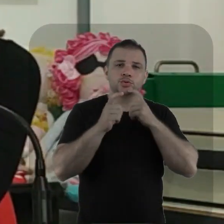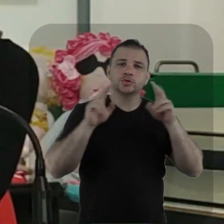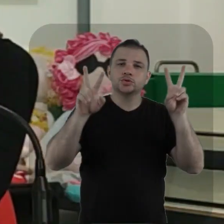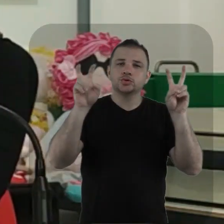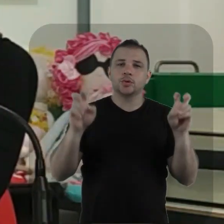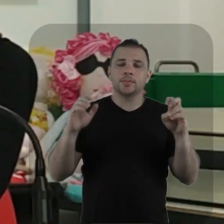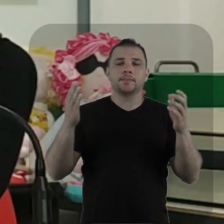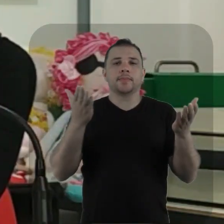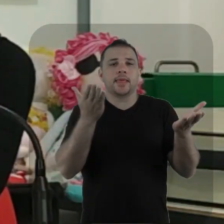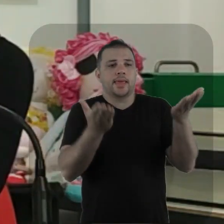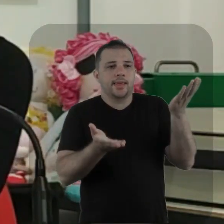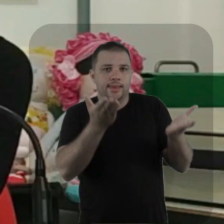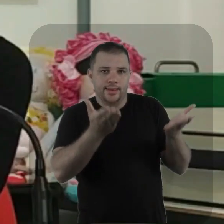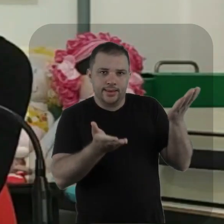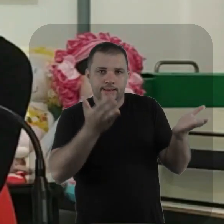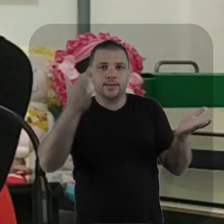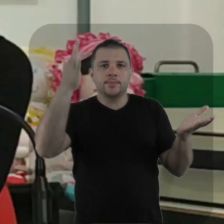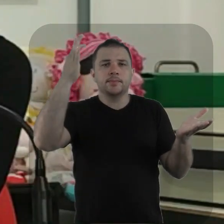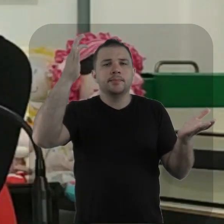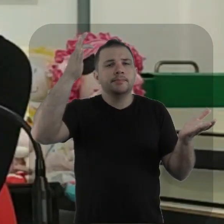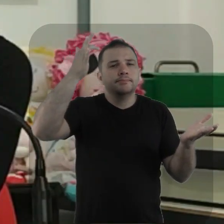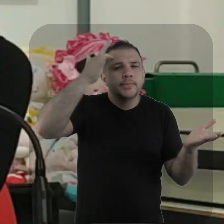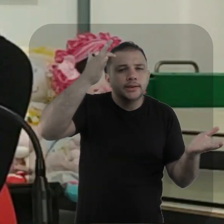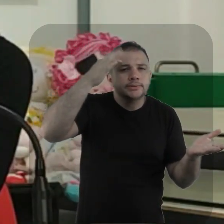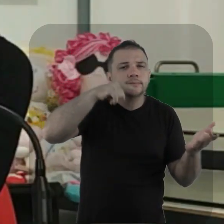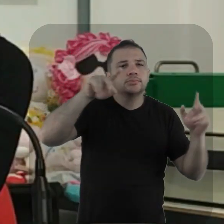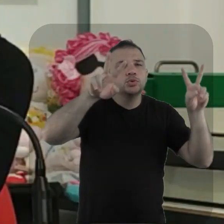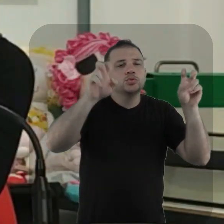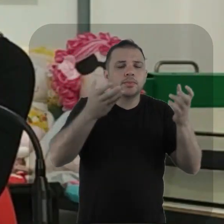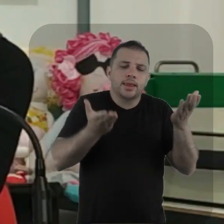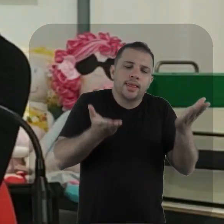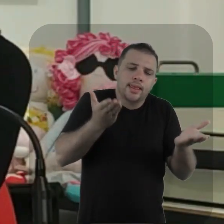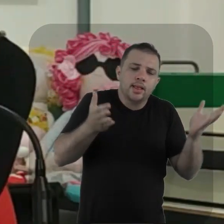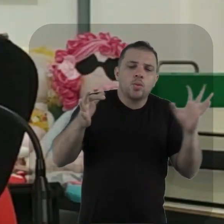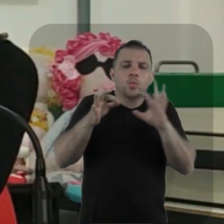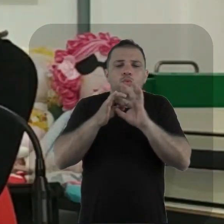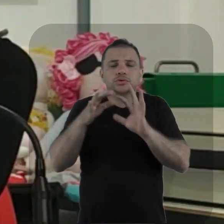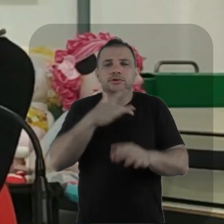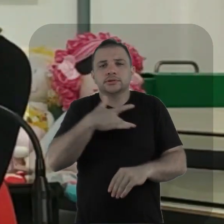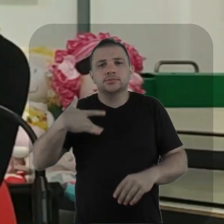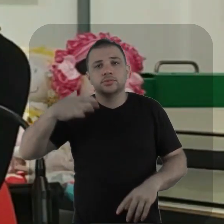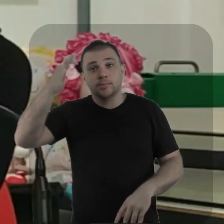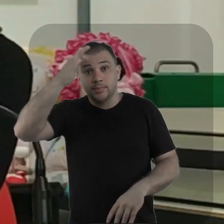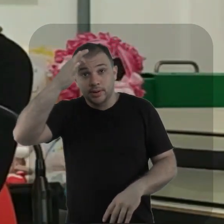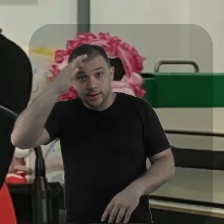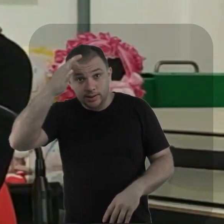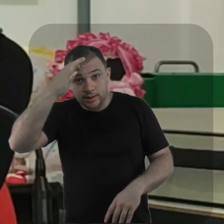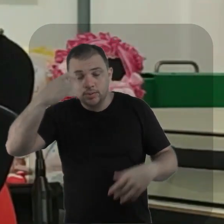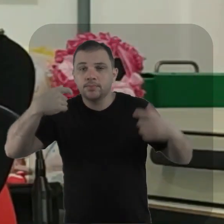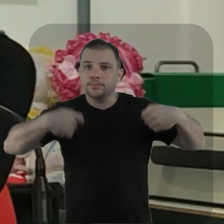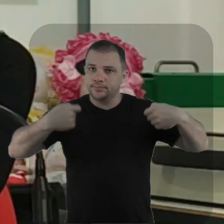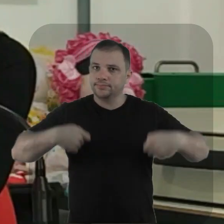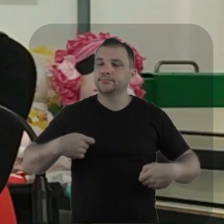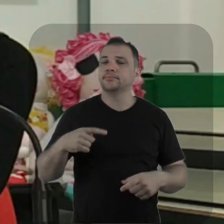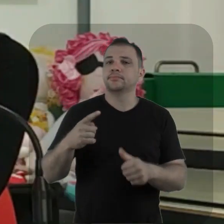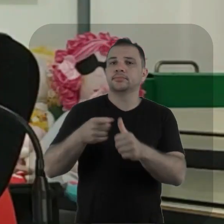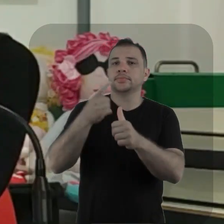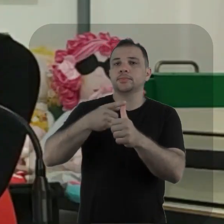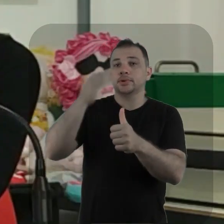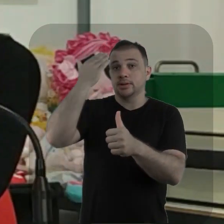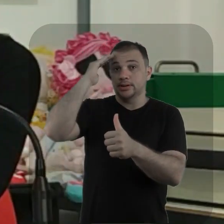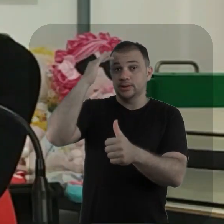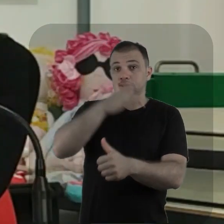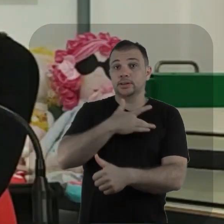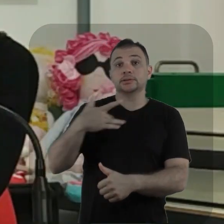esse mote para a gente pensar sobre, refletir acerca dessa questão do que seria o equilíbrio em saúde mental, eu penso que a gente tem